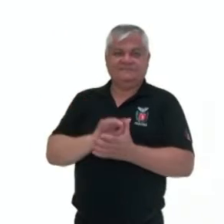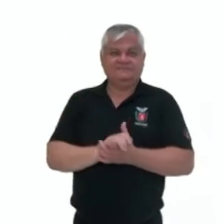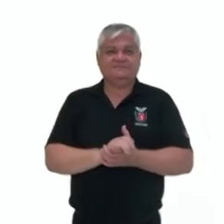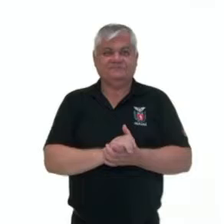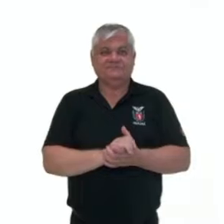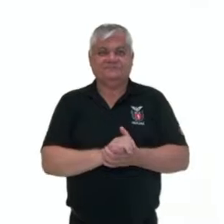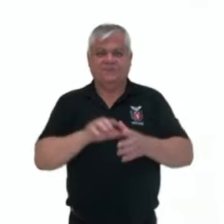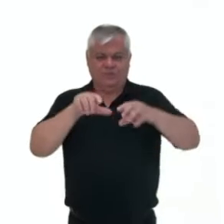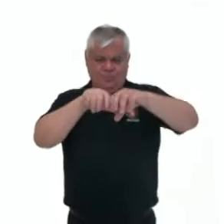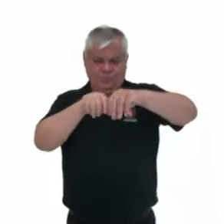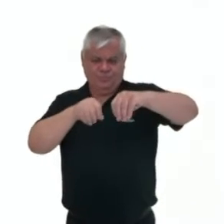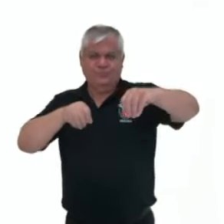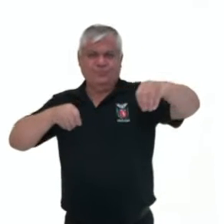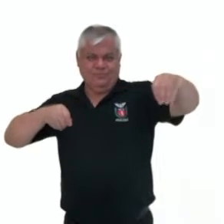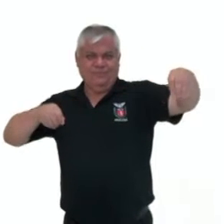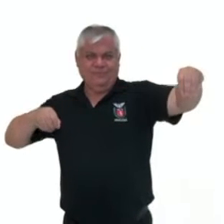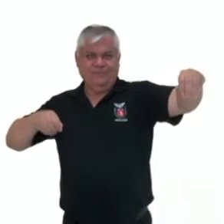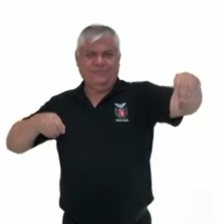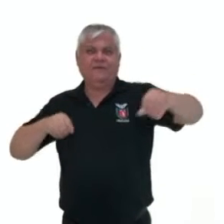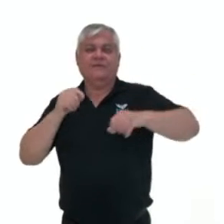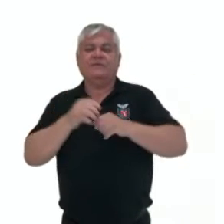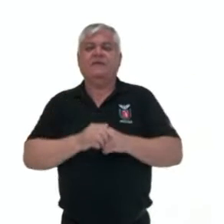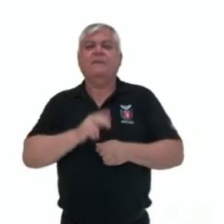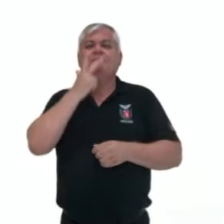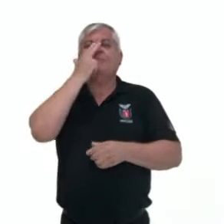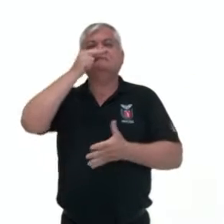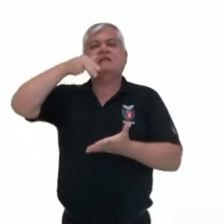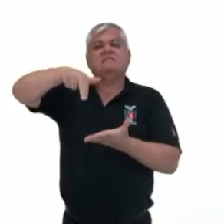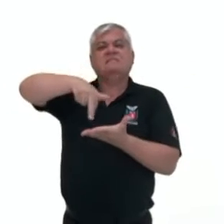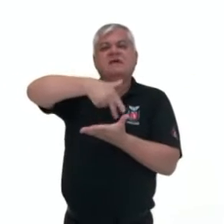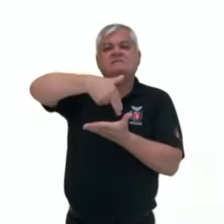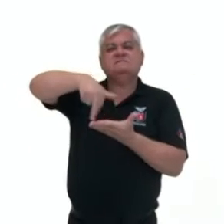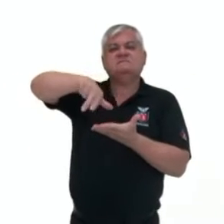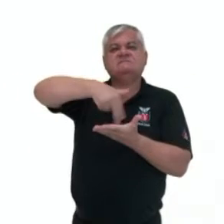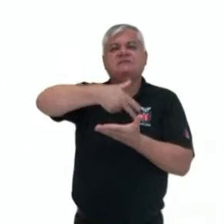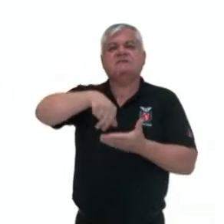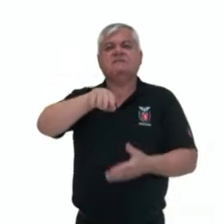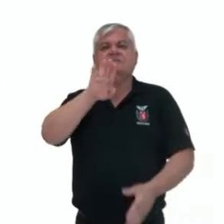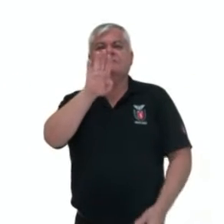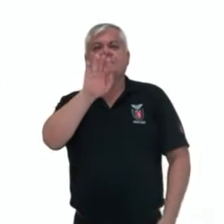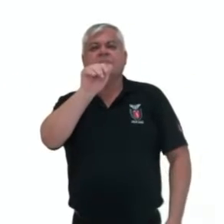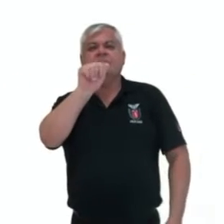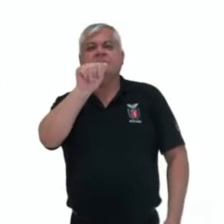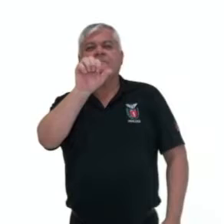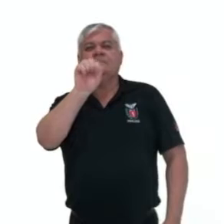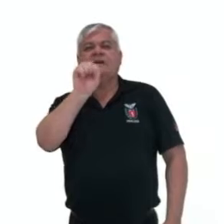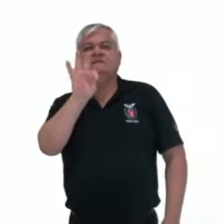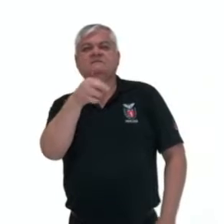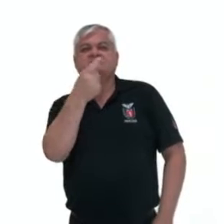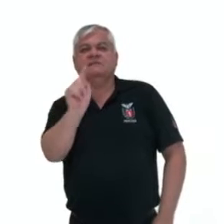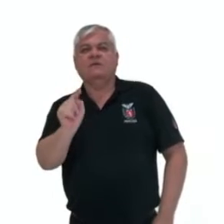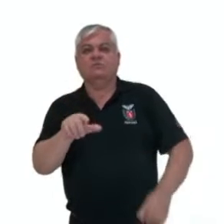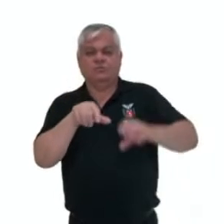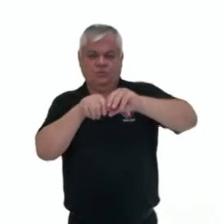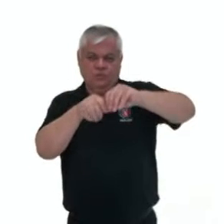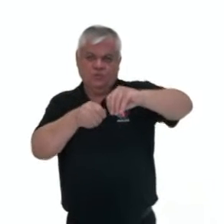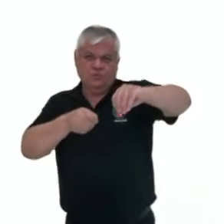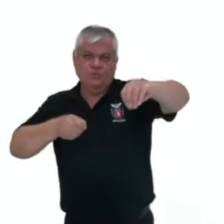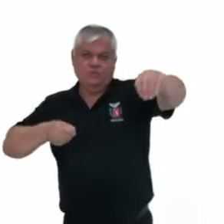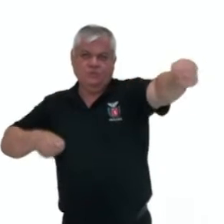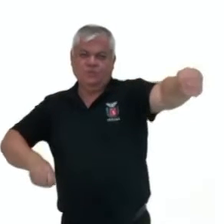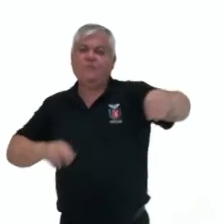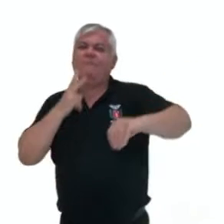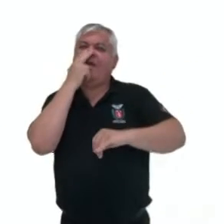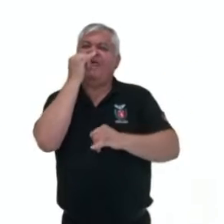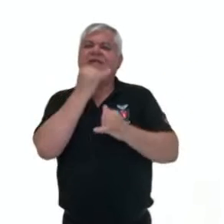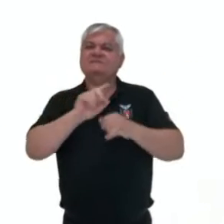estão com um bastão ali. Então, é conhecido como uma dança dos bastões. Então, é uma luta em que utiliza um bastão, uma espécie de... né, não é uma espada, é um